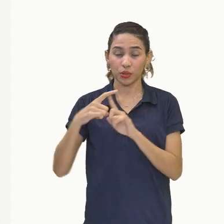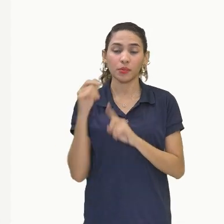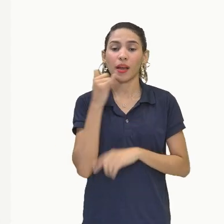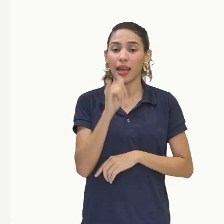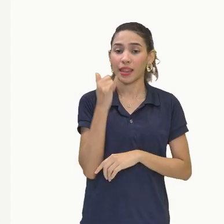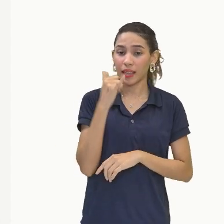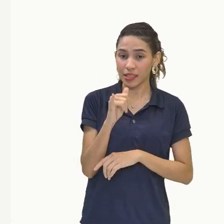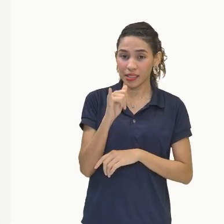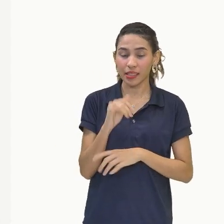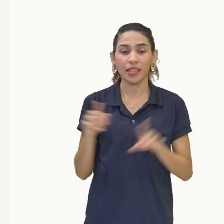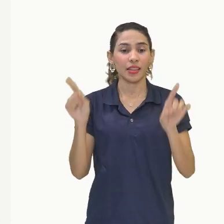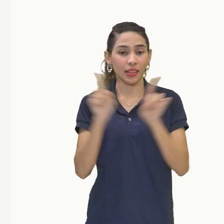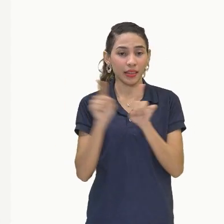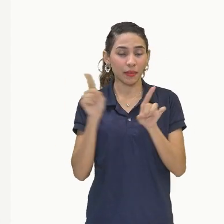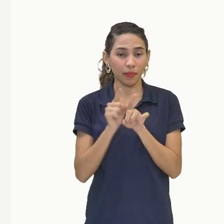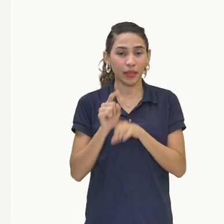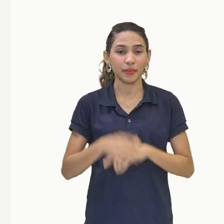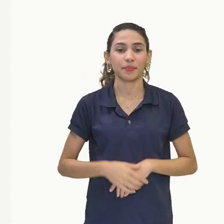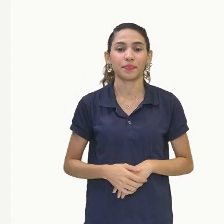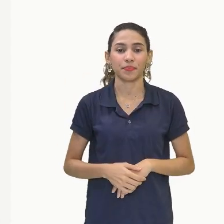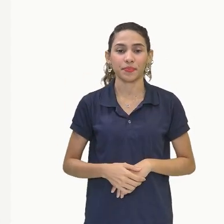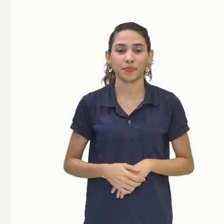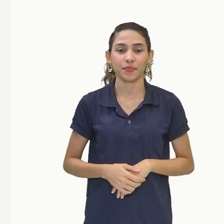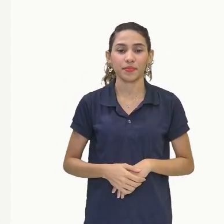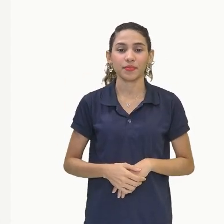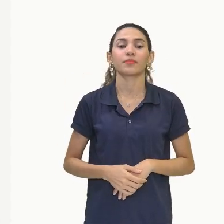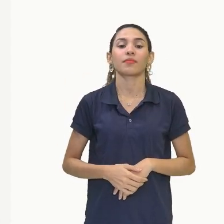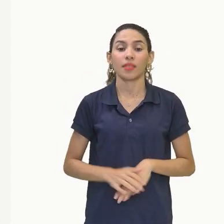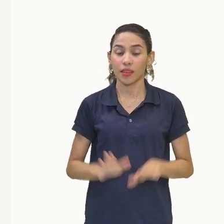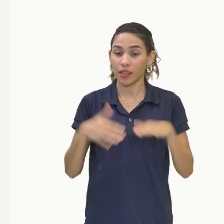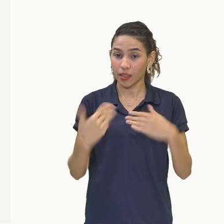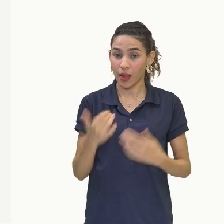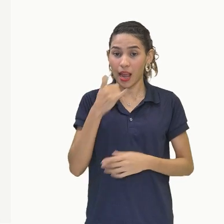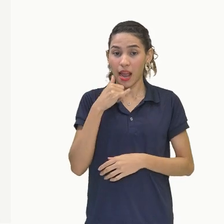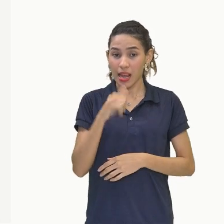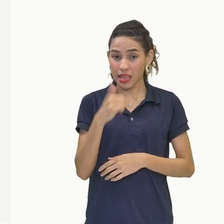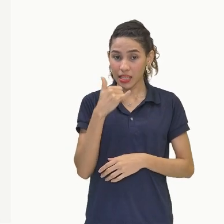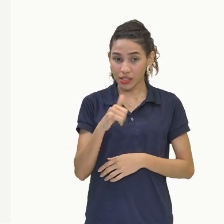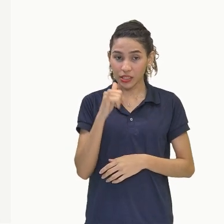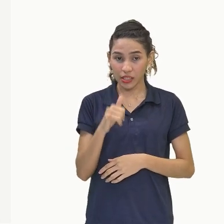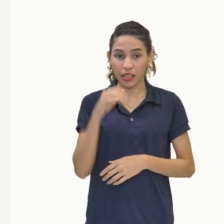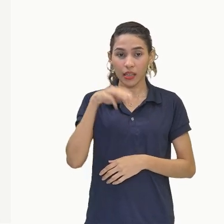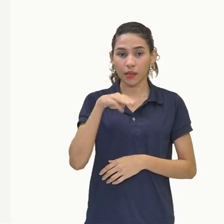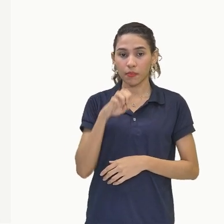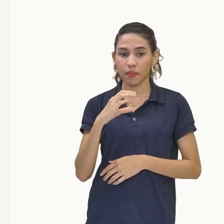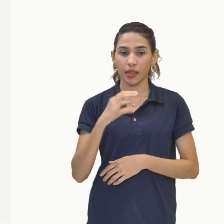E como eu tenho aqui, citamos aqui a energia mecânica,